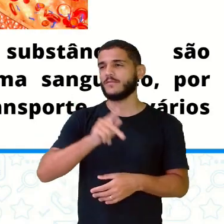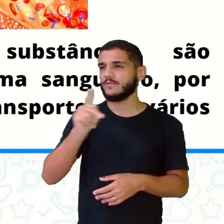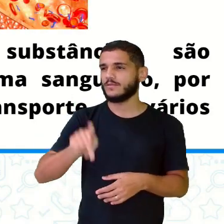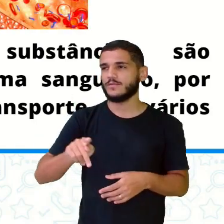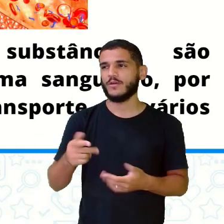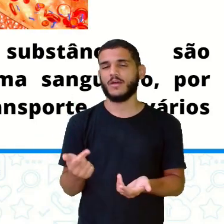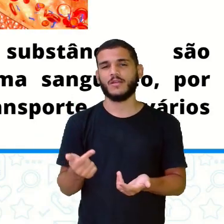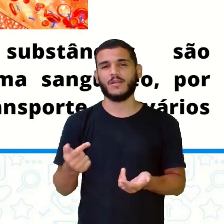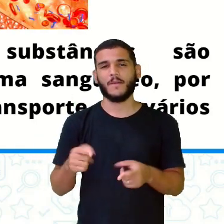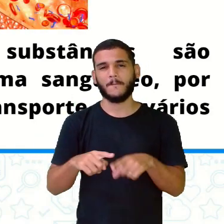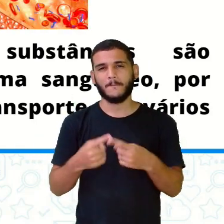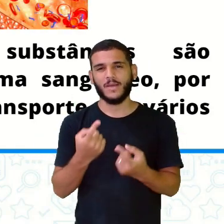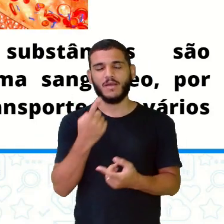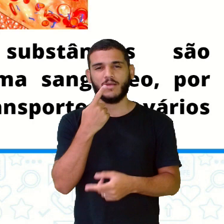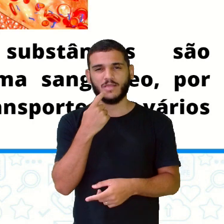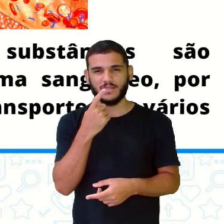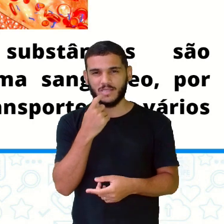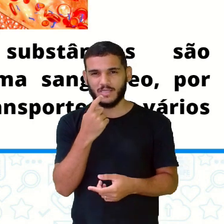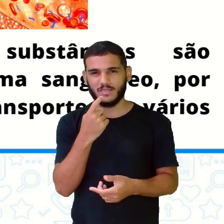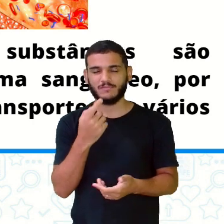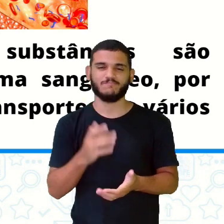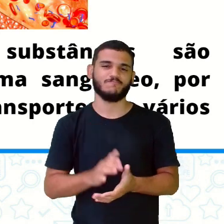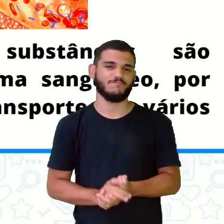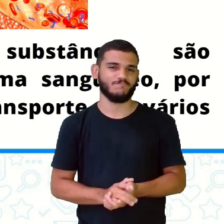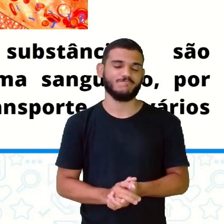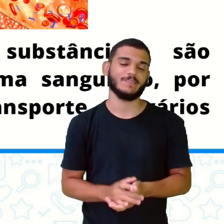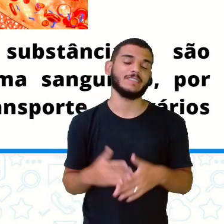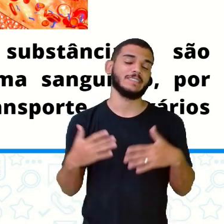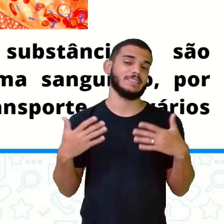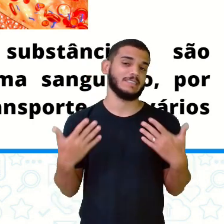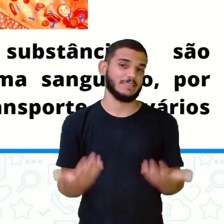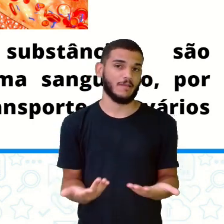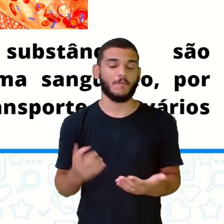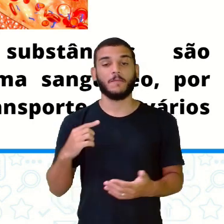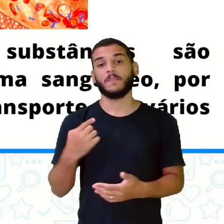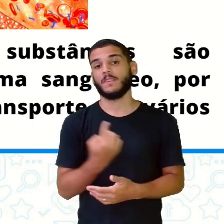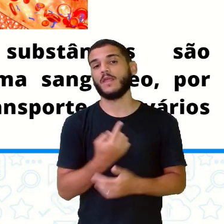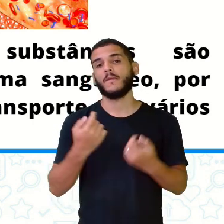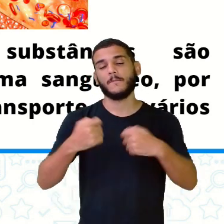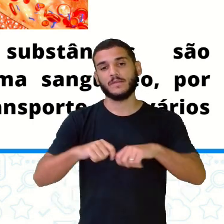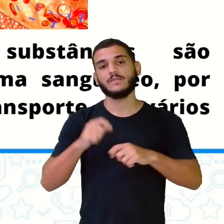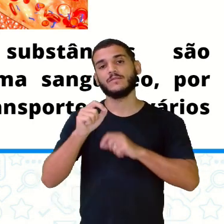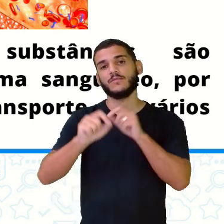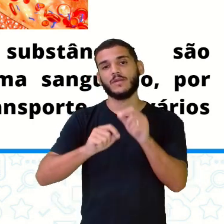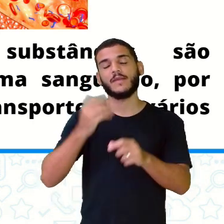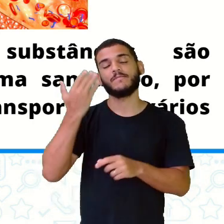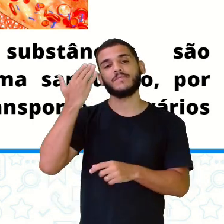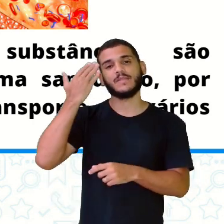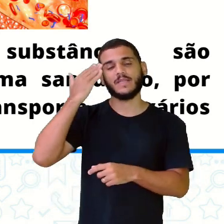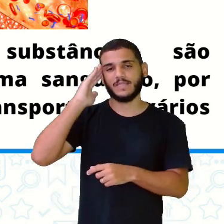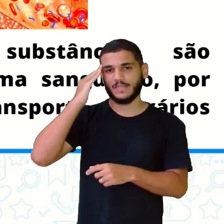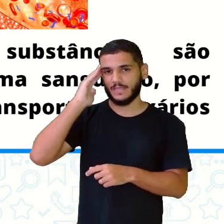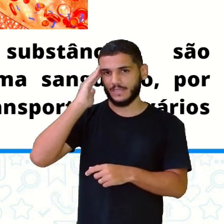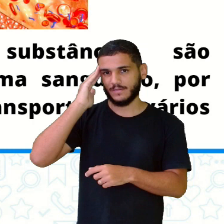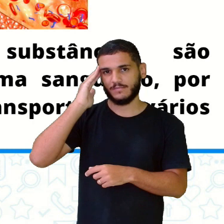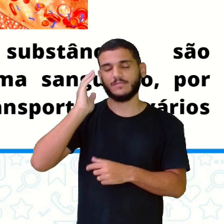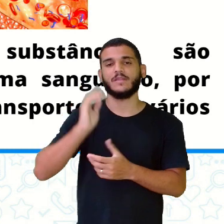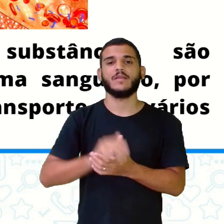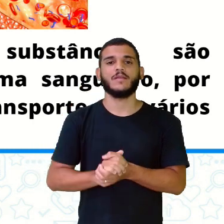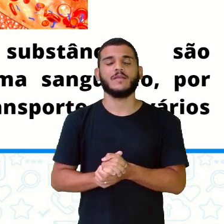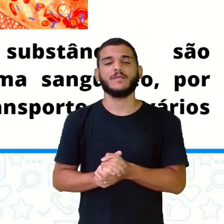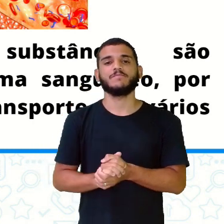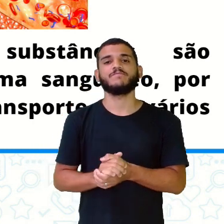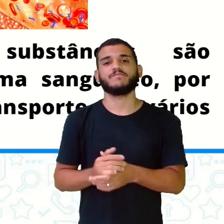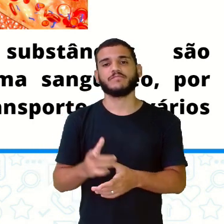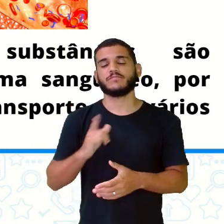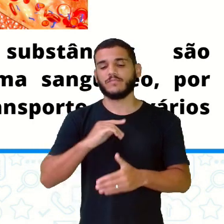aí e o sangue? Pois é, a gente precisa entender que o que faz